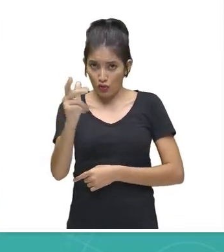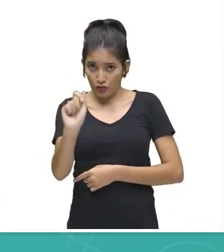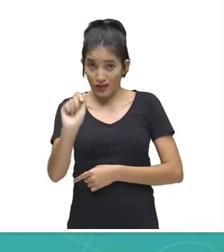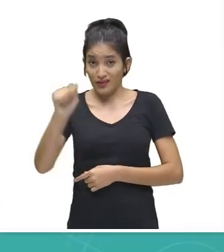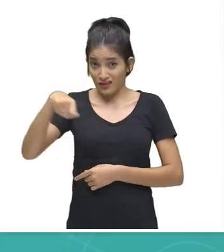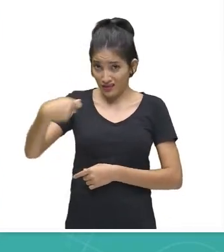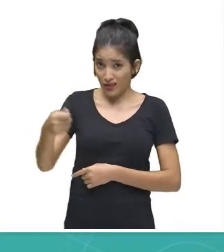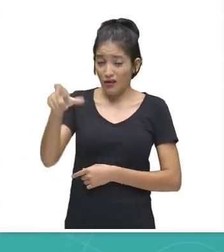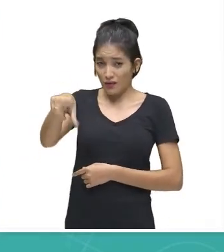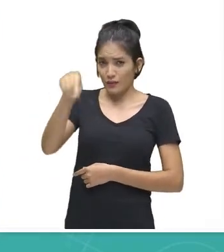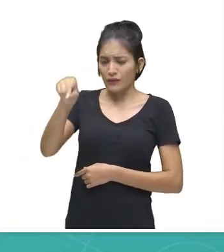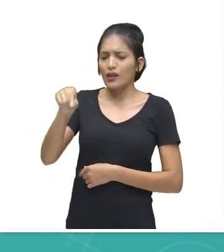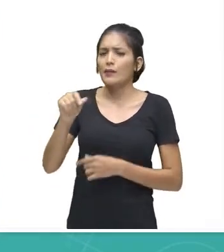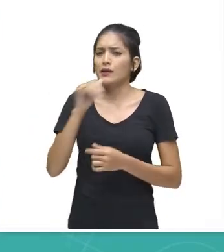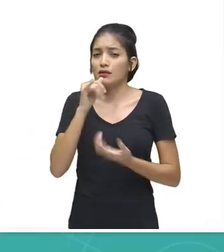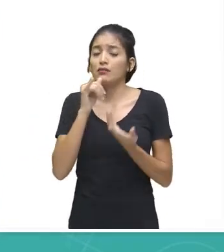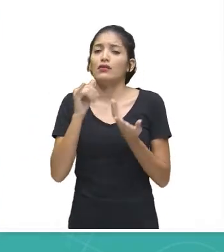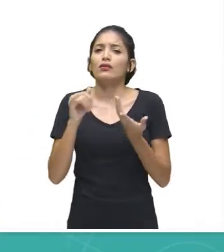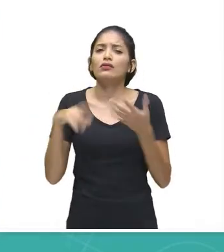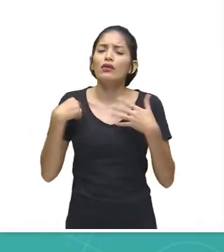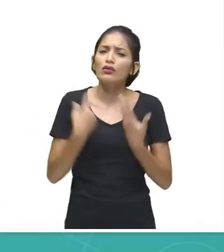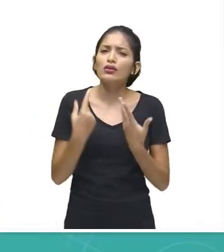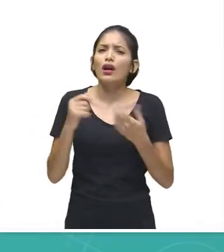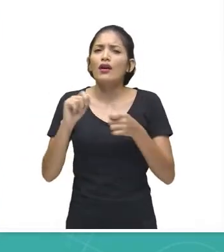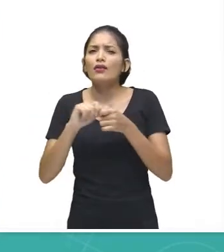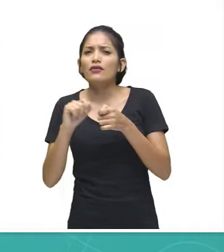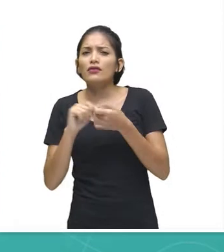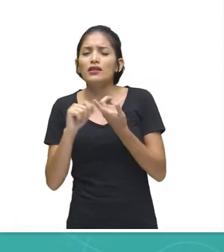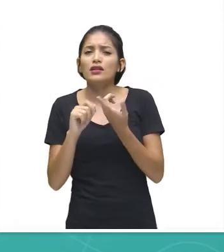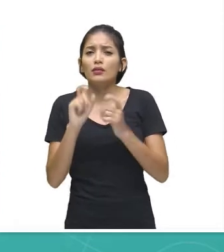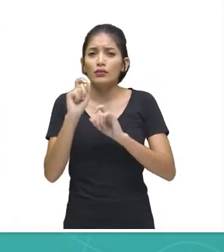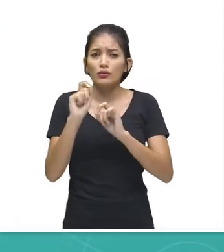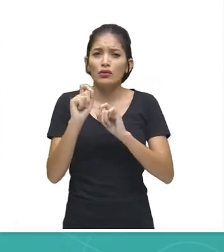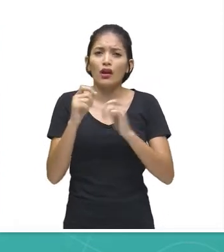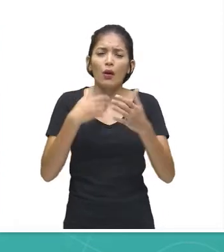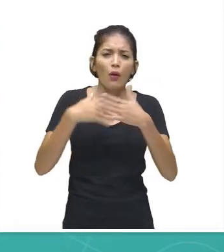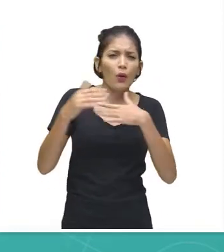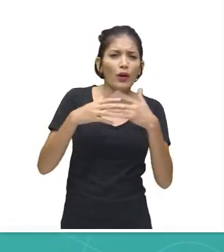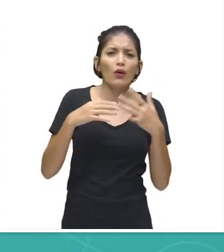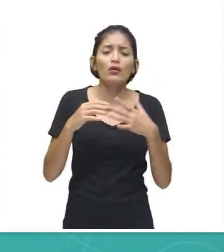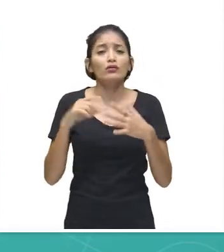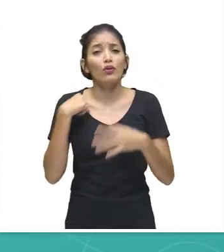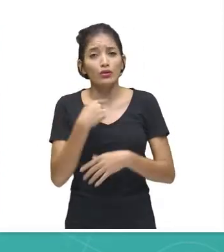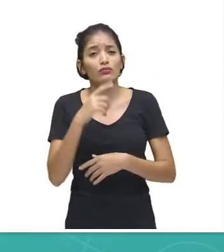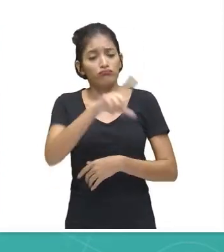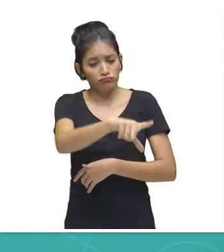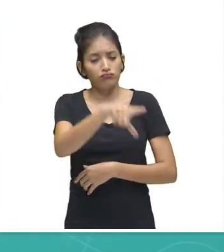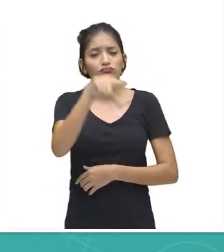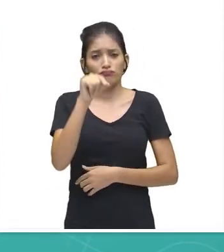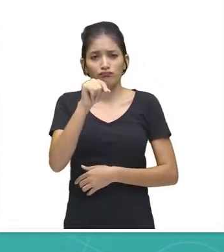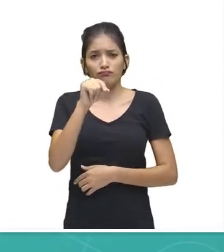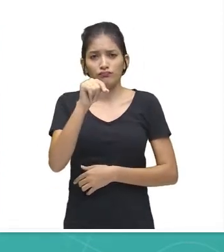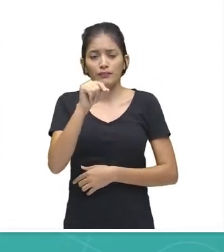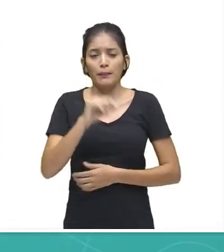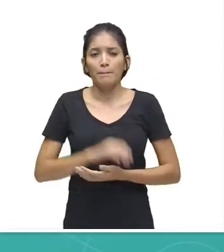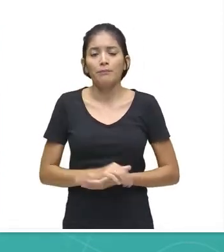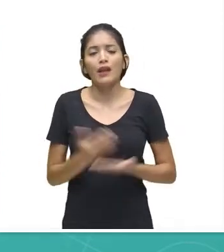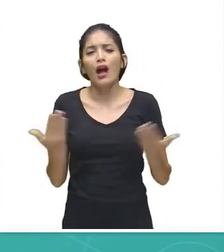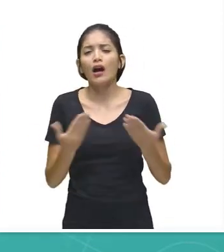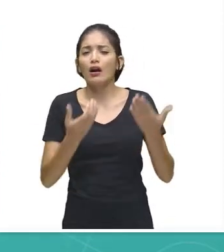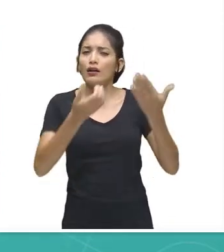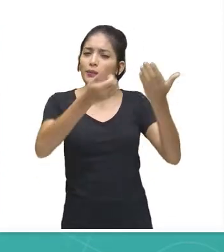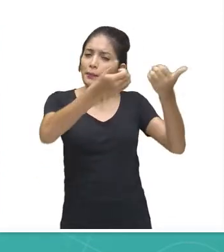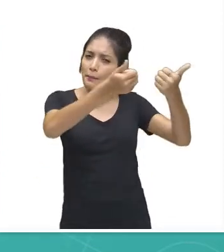decidimos fazer algo, estamos realizando uma escolha. Muito bem, vamos dar uma analisada